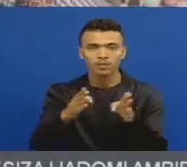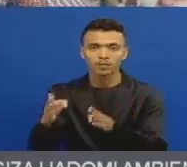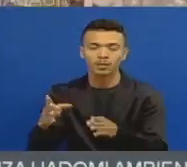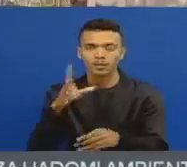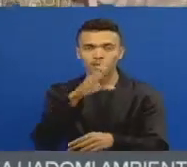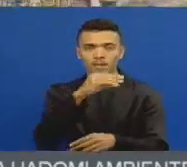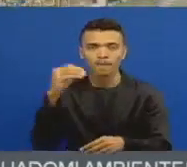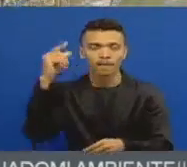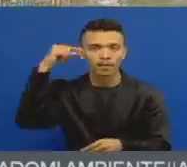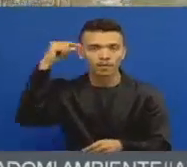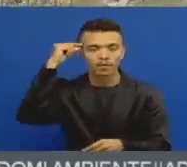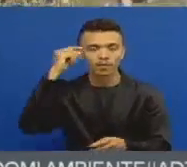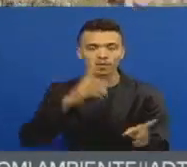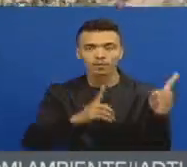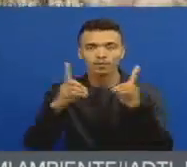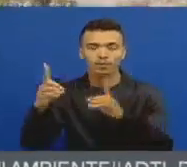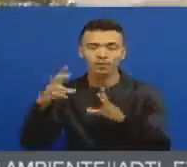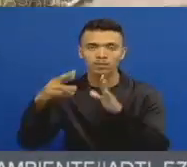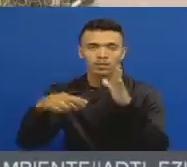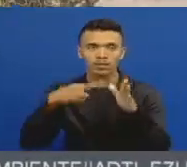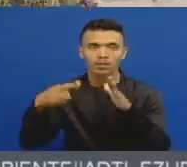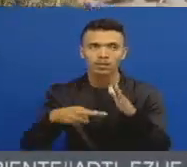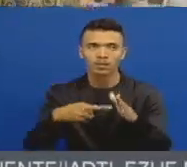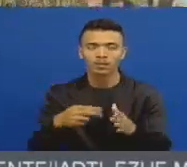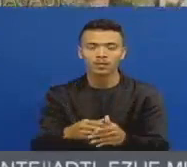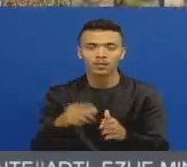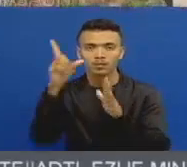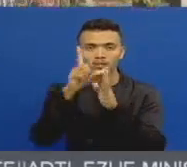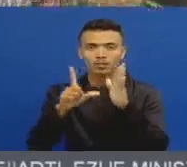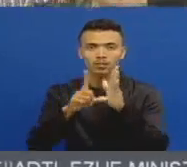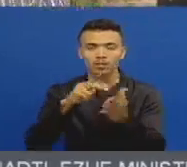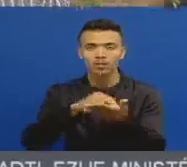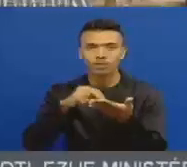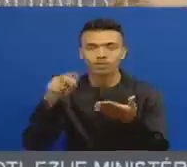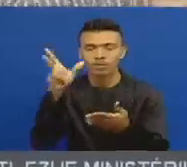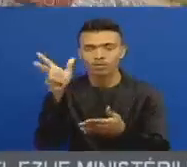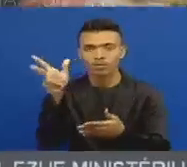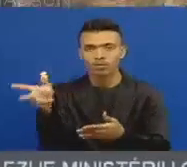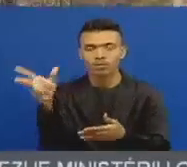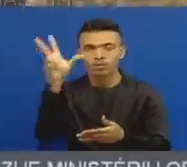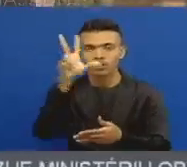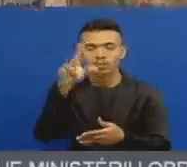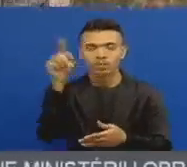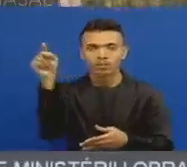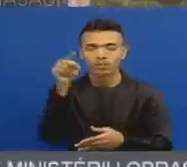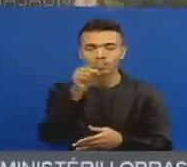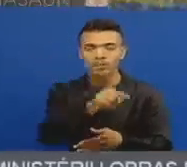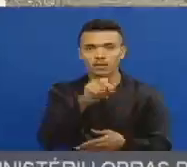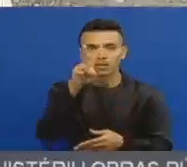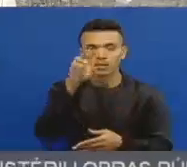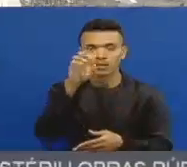E no nosso governo nós criou um regulamento a decreto lei número tolo nulo recintolo barra